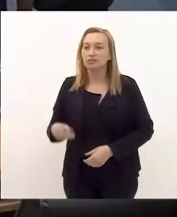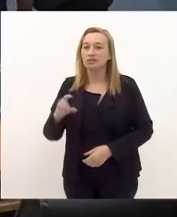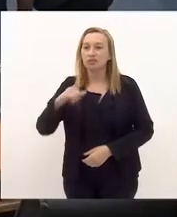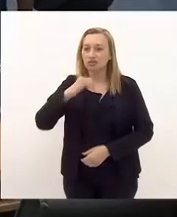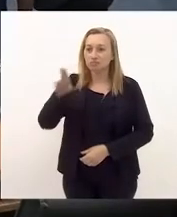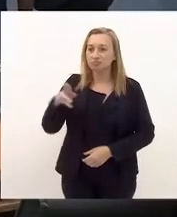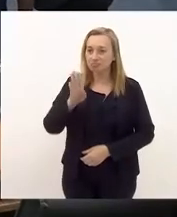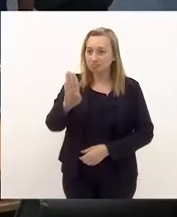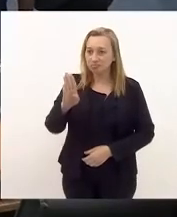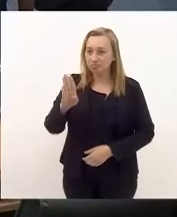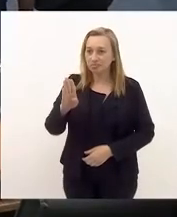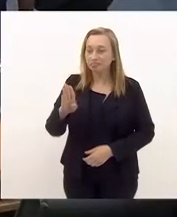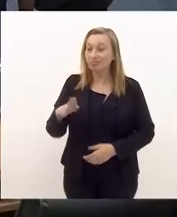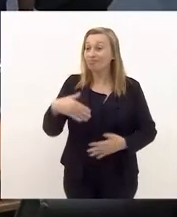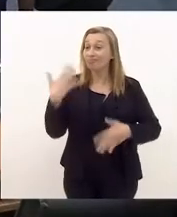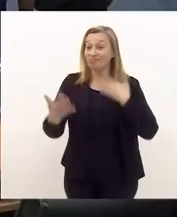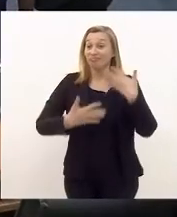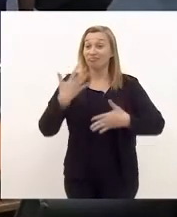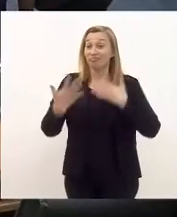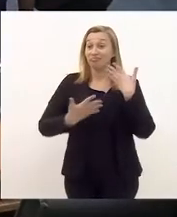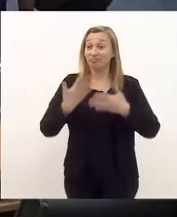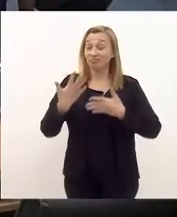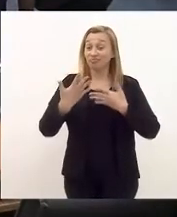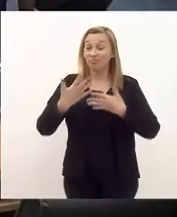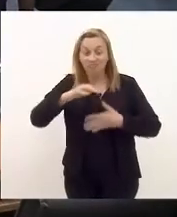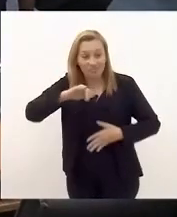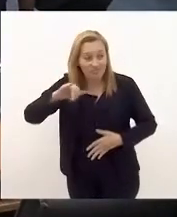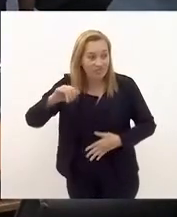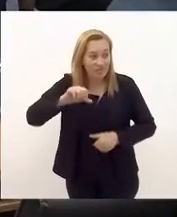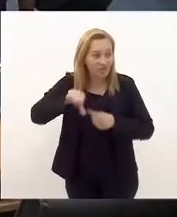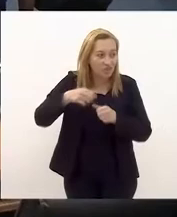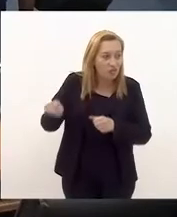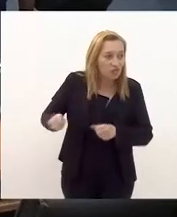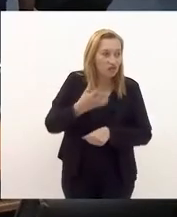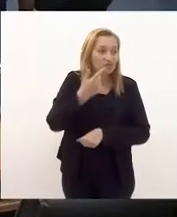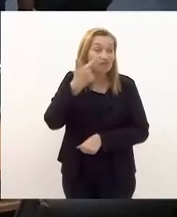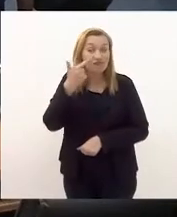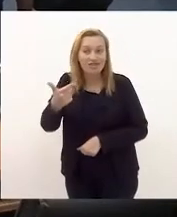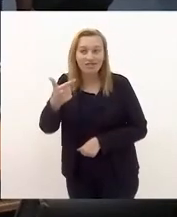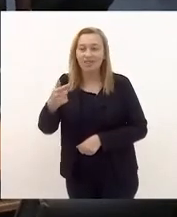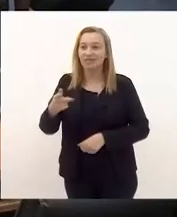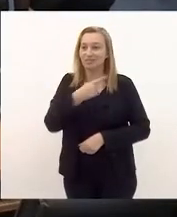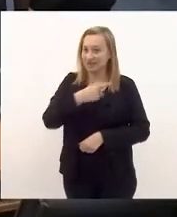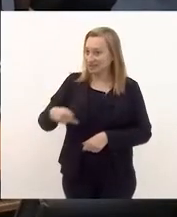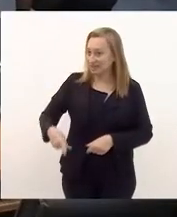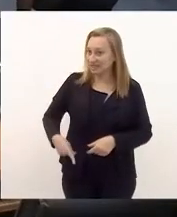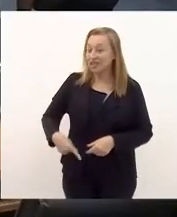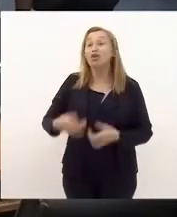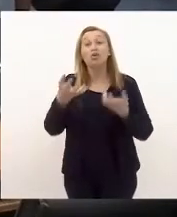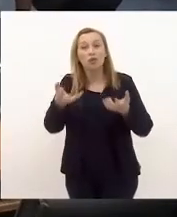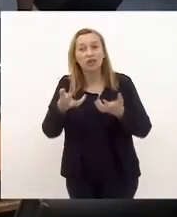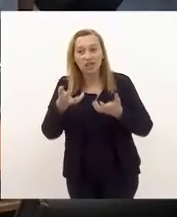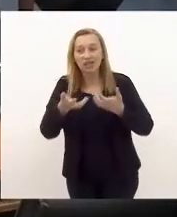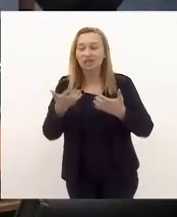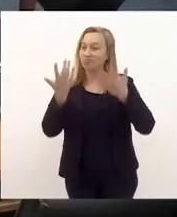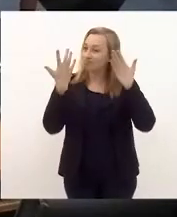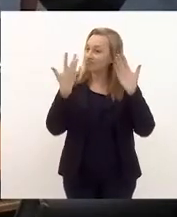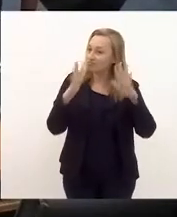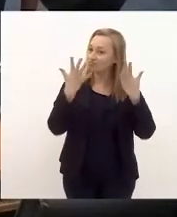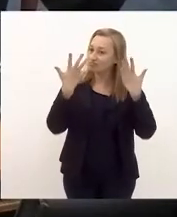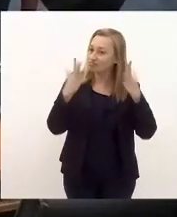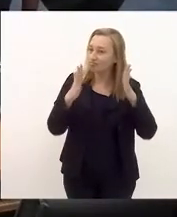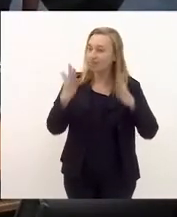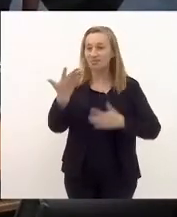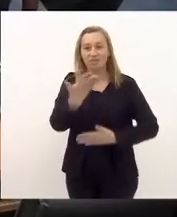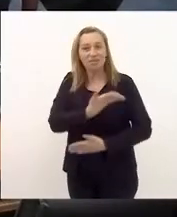Bittencourt, é um prazer renovado vê-lo aqui na presidência. Eu queria saudar